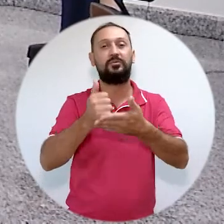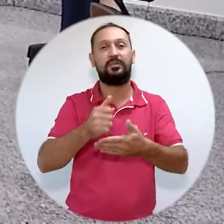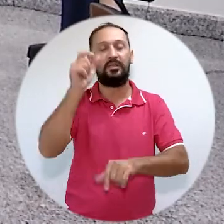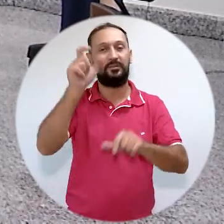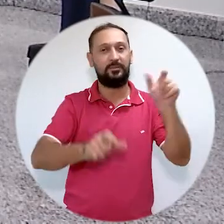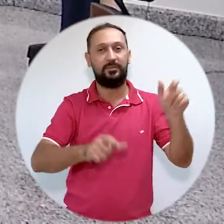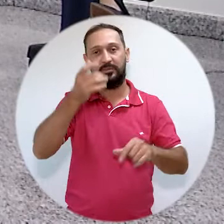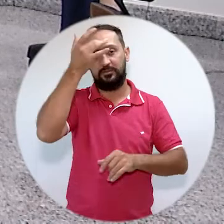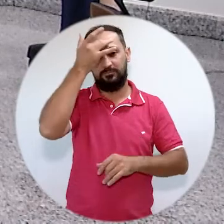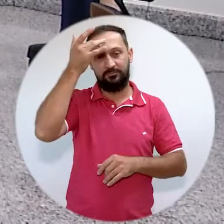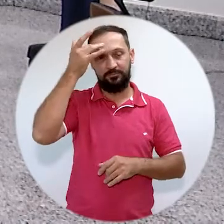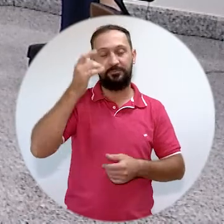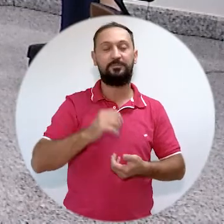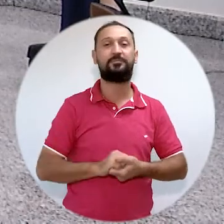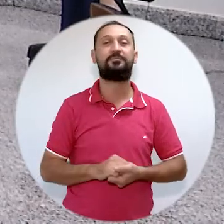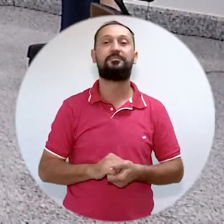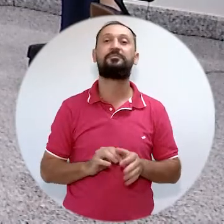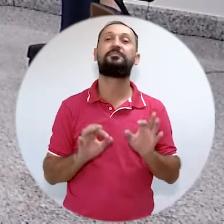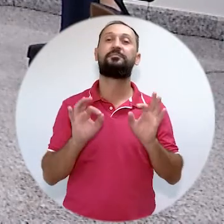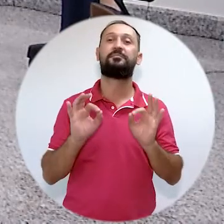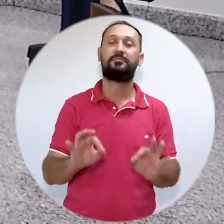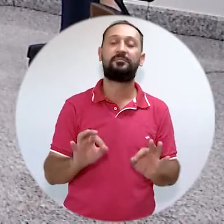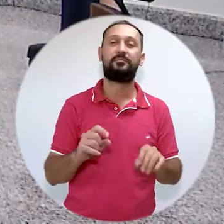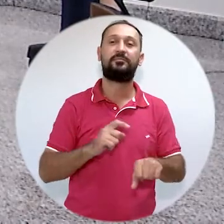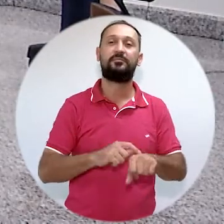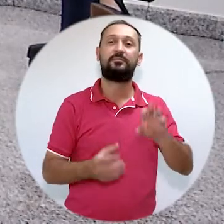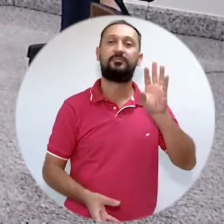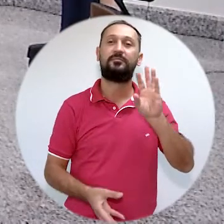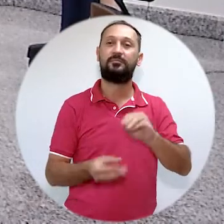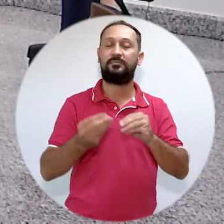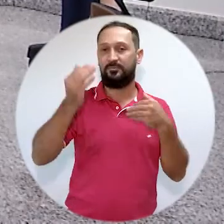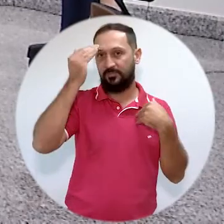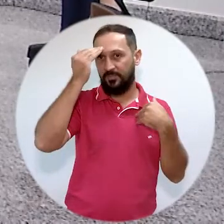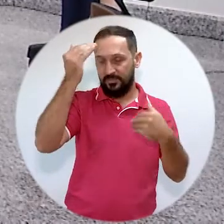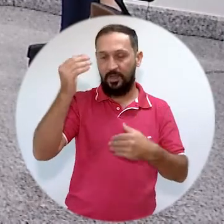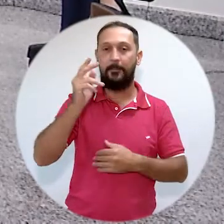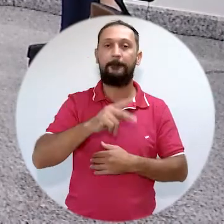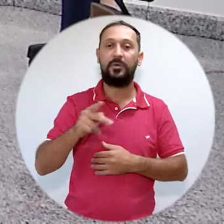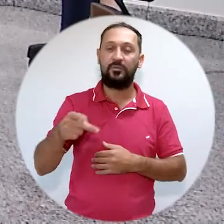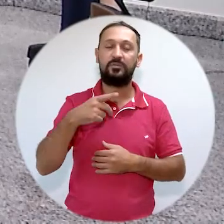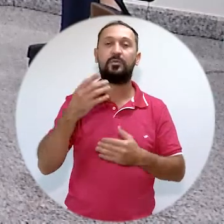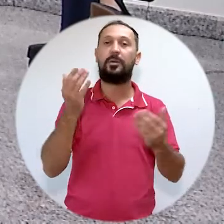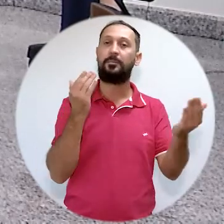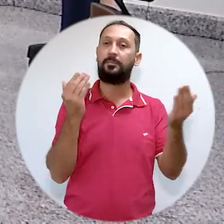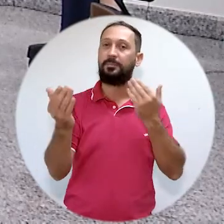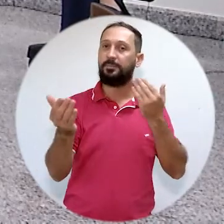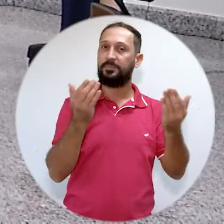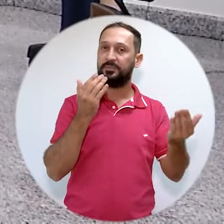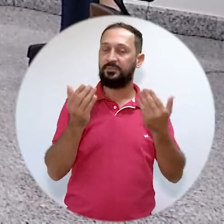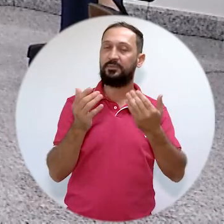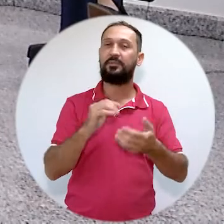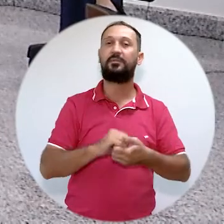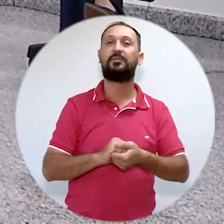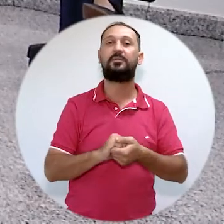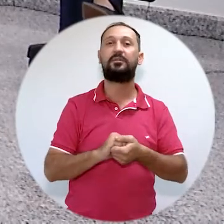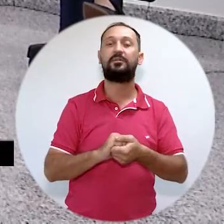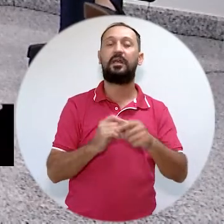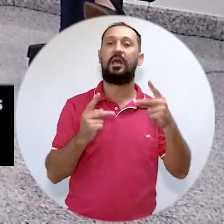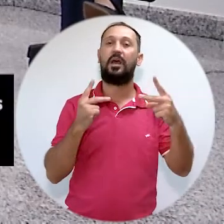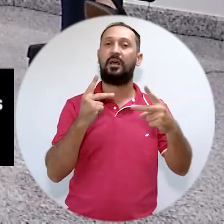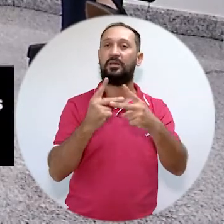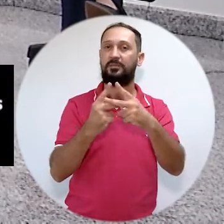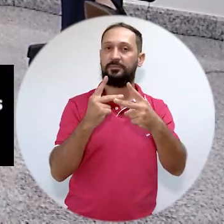para auxiliar as pessoas na saúde mental. Tá certo, então, para fechar, agradecer a professora, a psicóloga, a professora